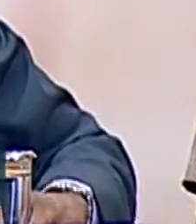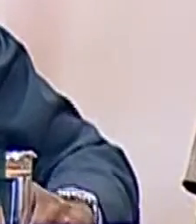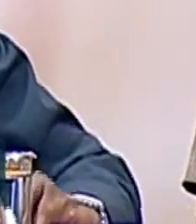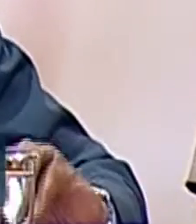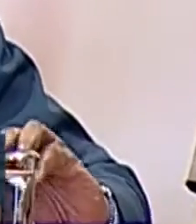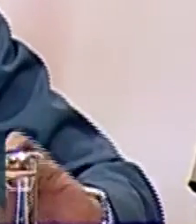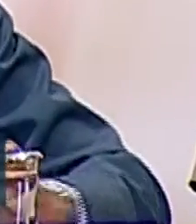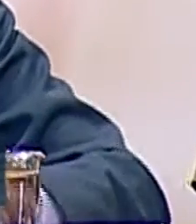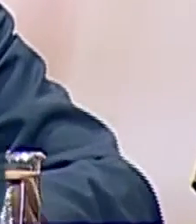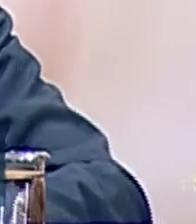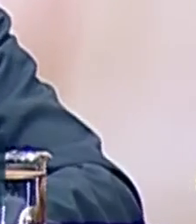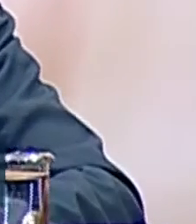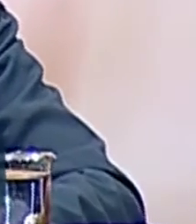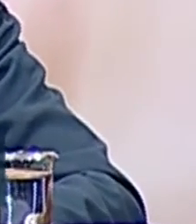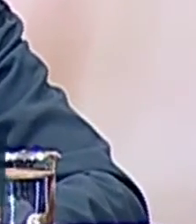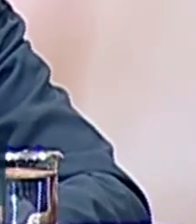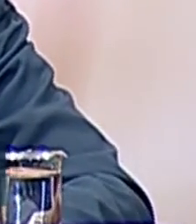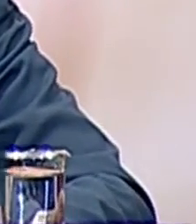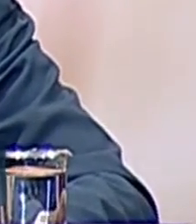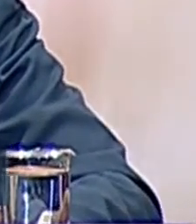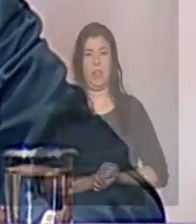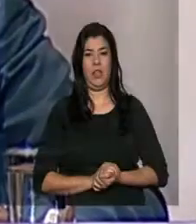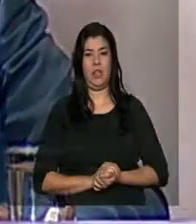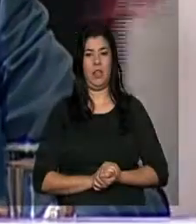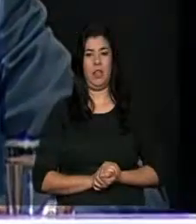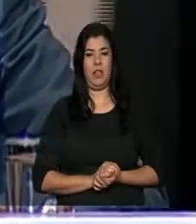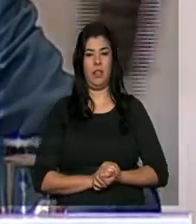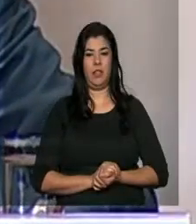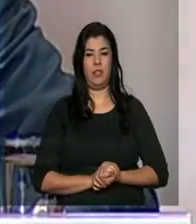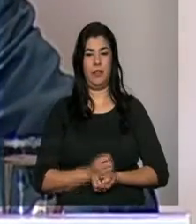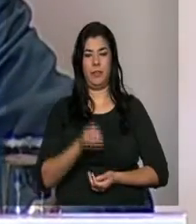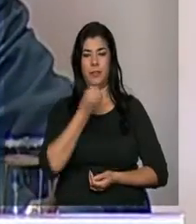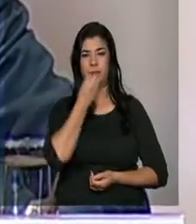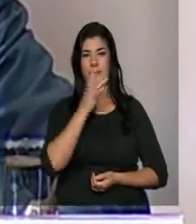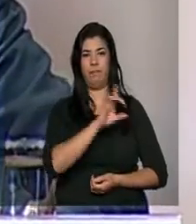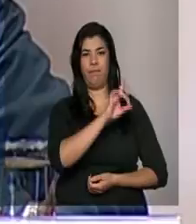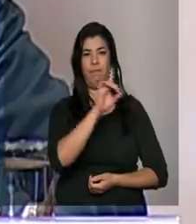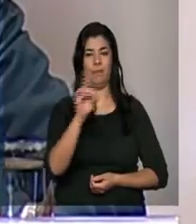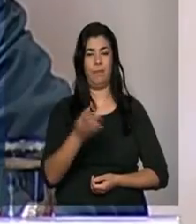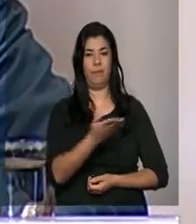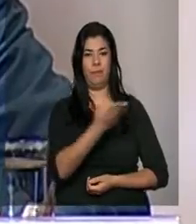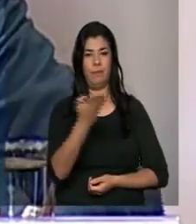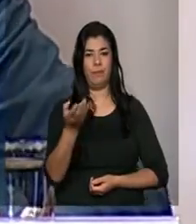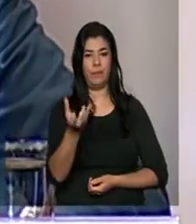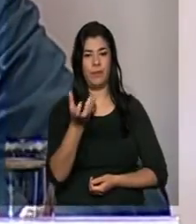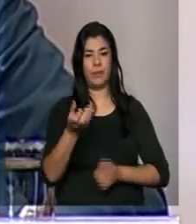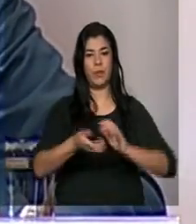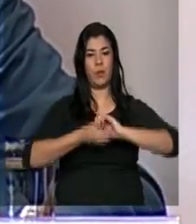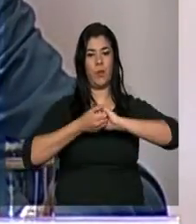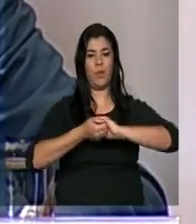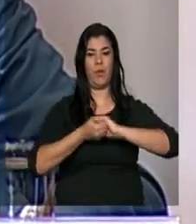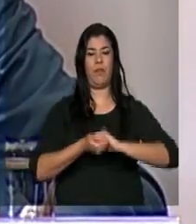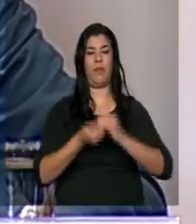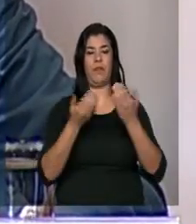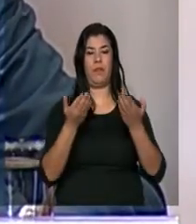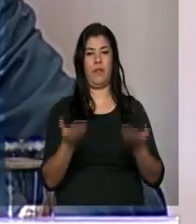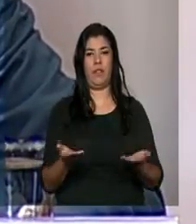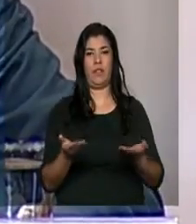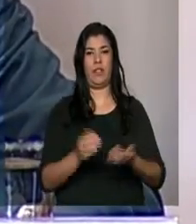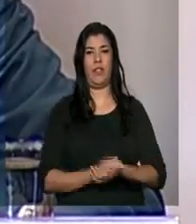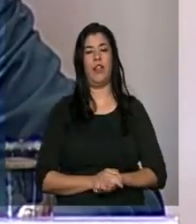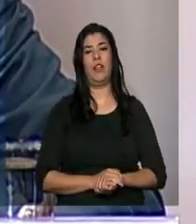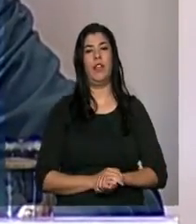Muito bom dia a todas e a todos. Eu quero cumprimentar a senhora Ana